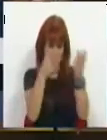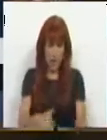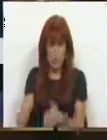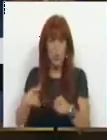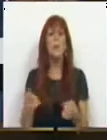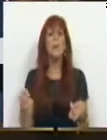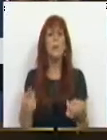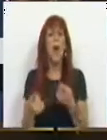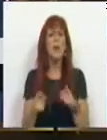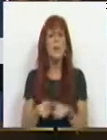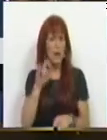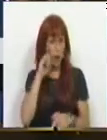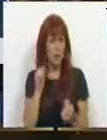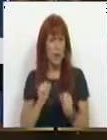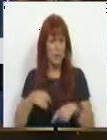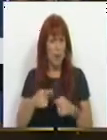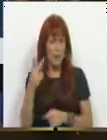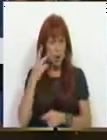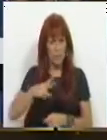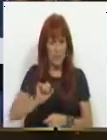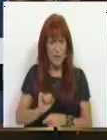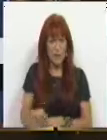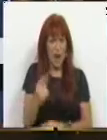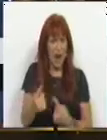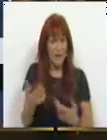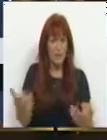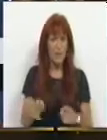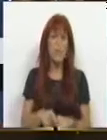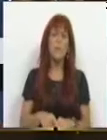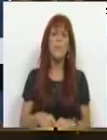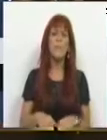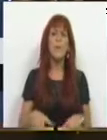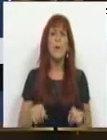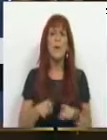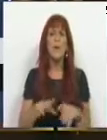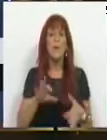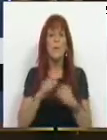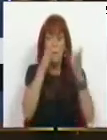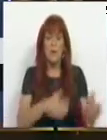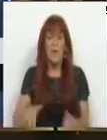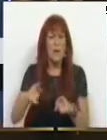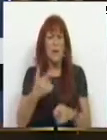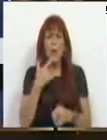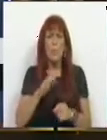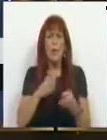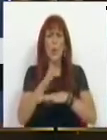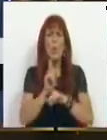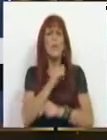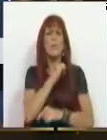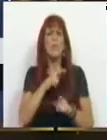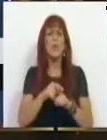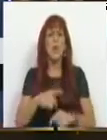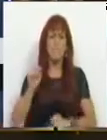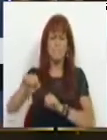e, frequentemente, a garantia da sua própria sobrevivência. A atomização da produção não pode continuar a